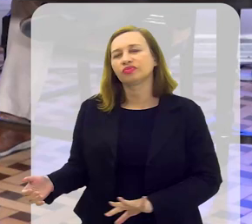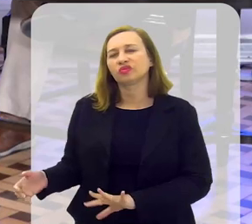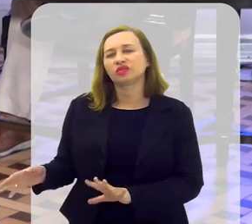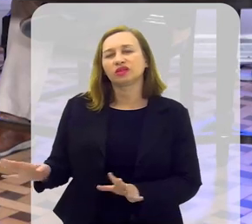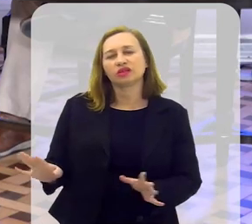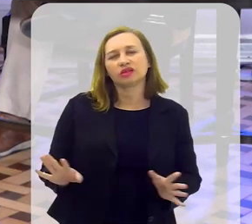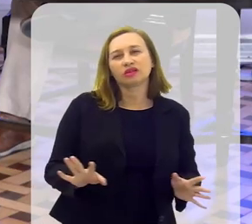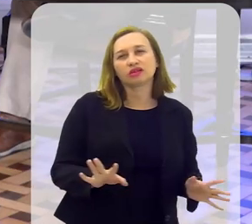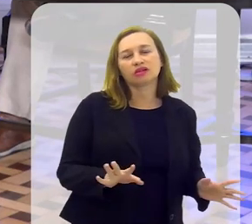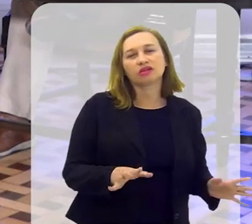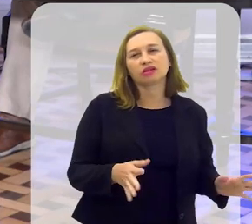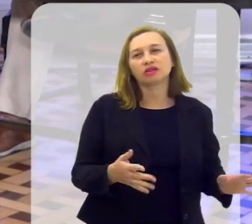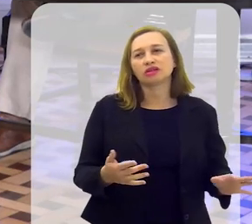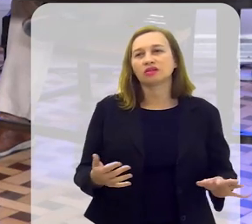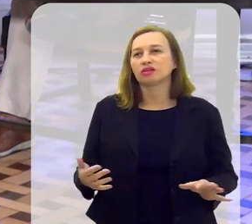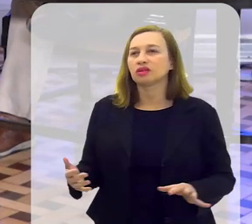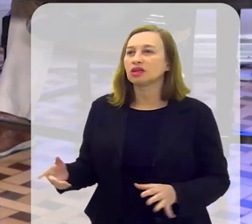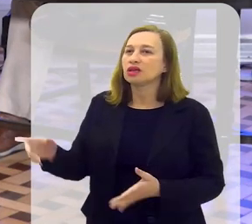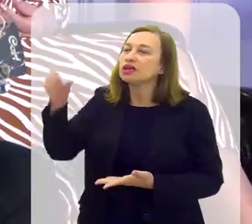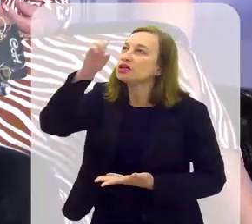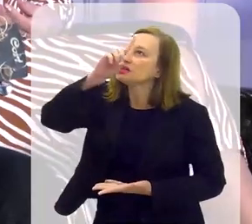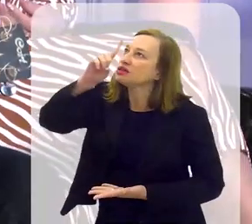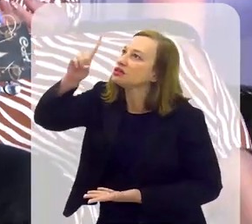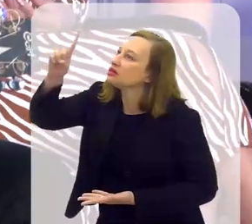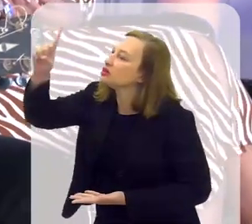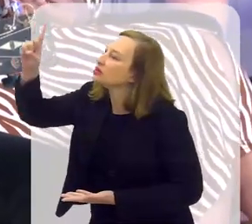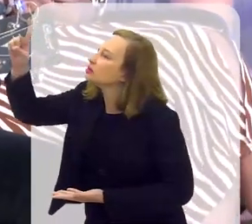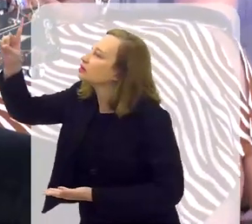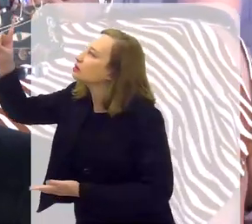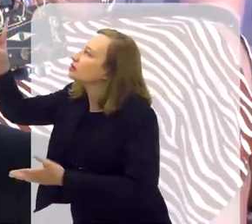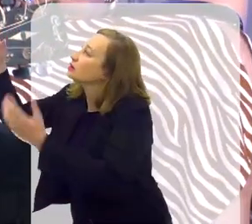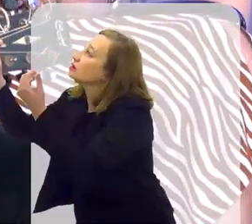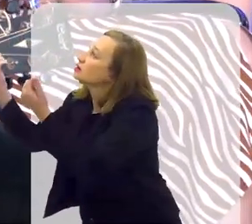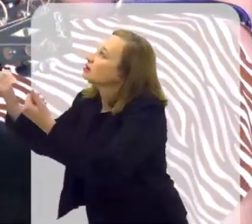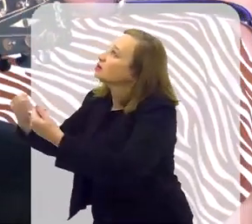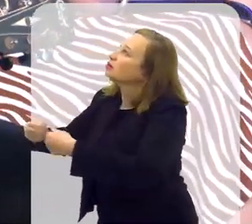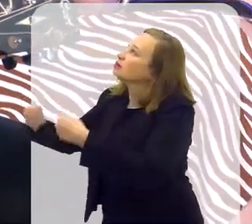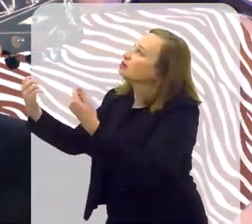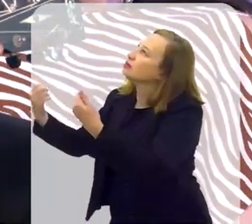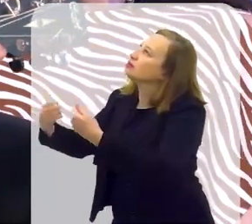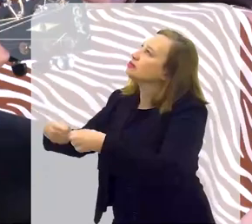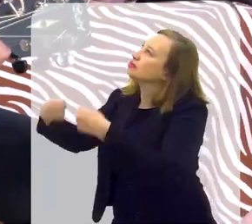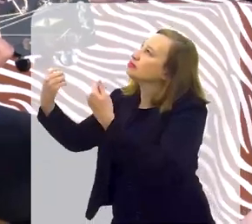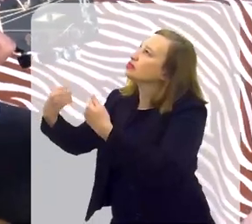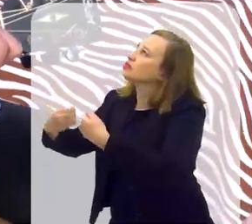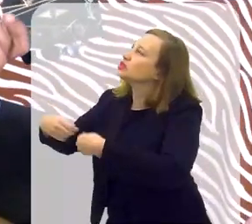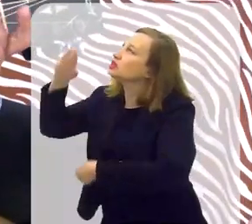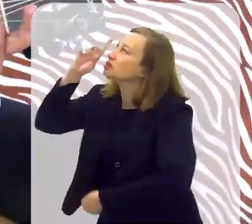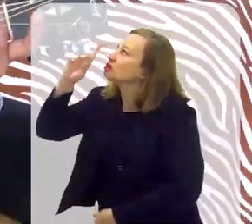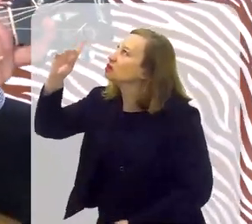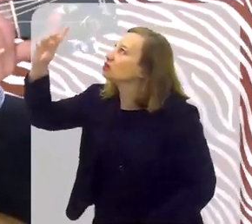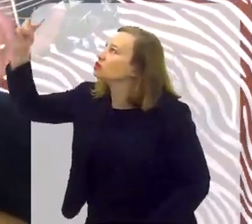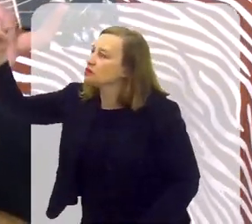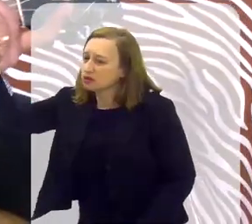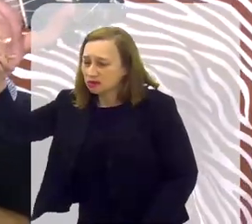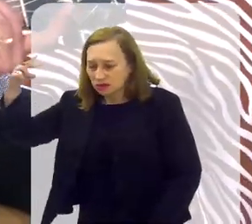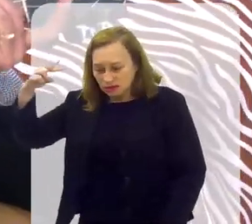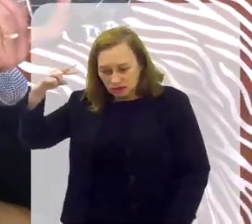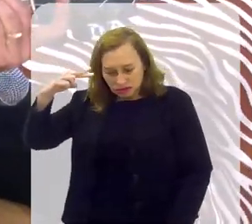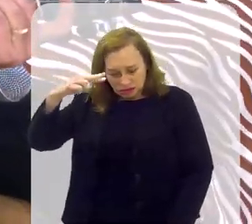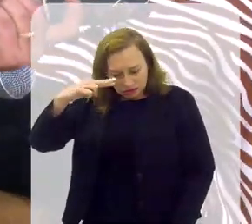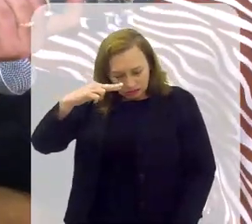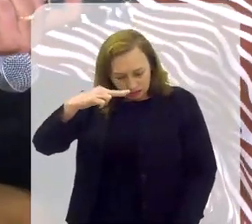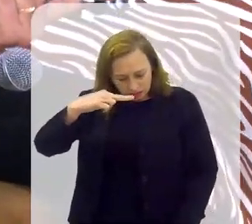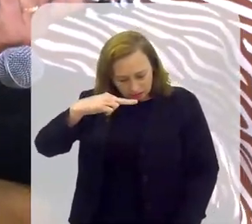Deus eu preciso tanto de ti mas olha dentro de mim